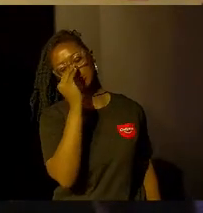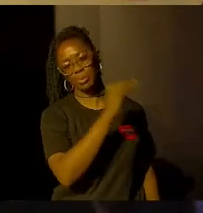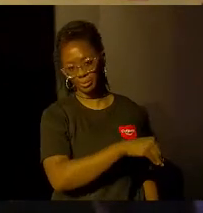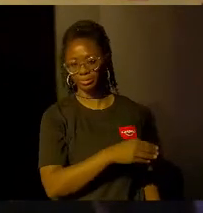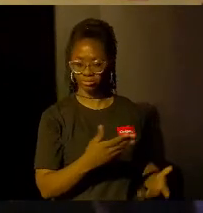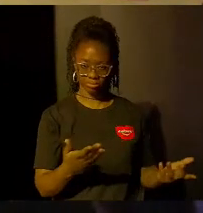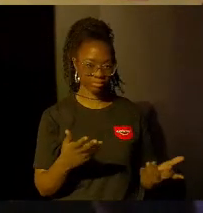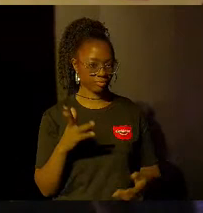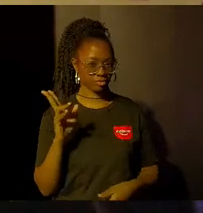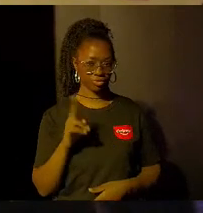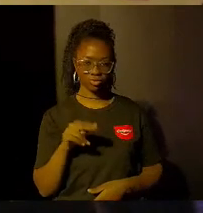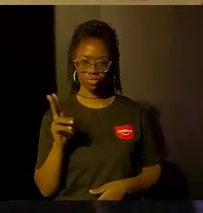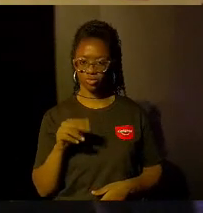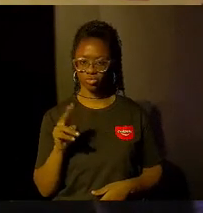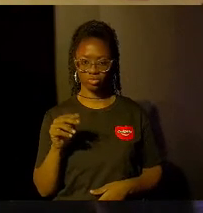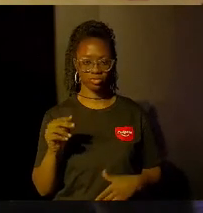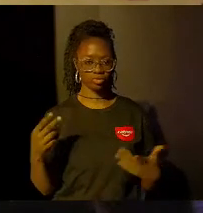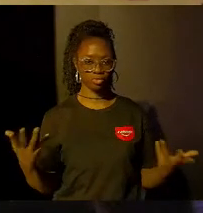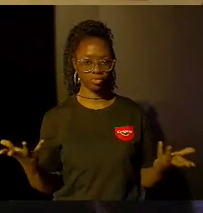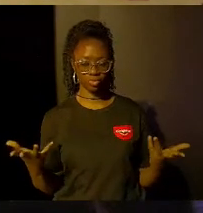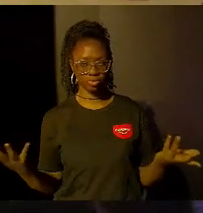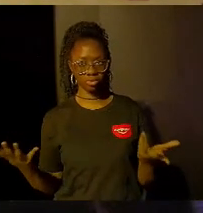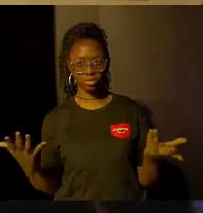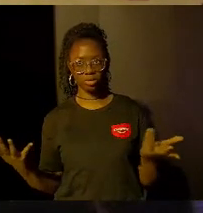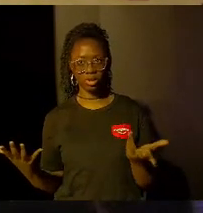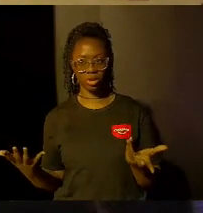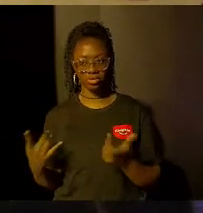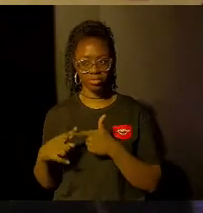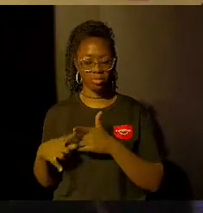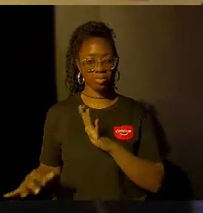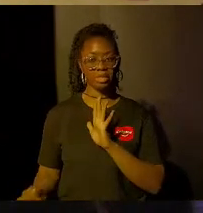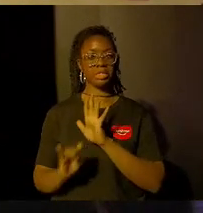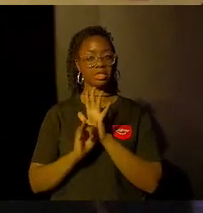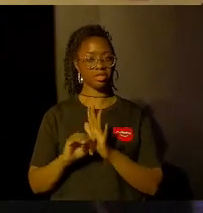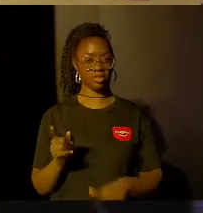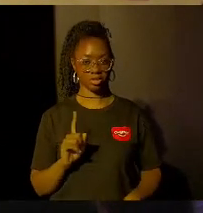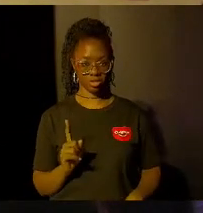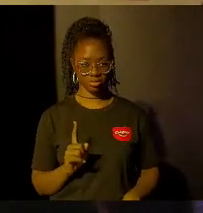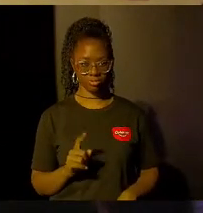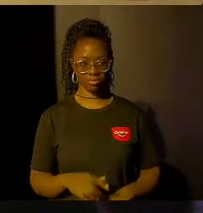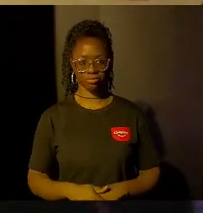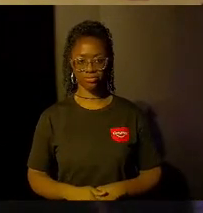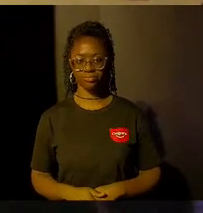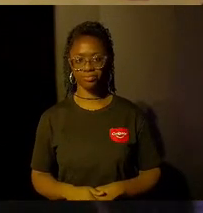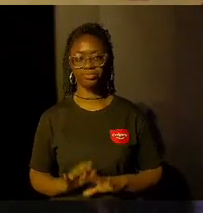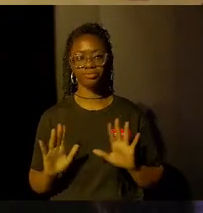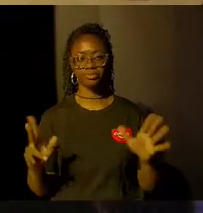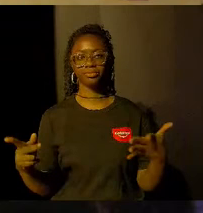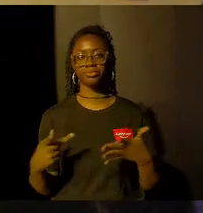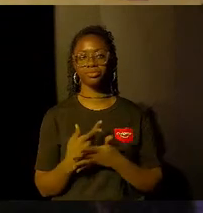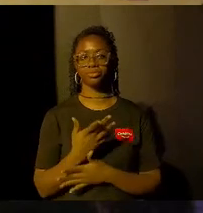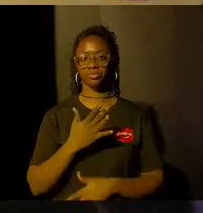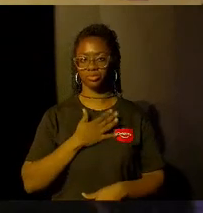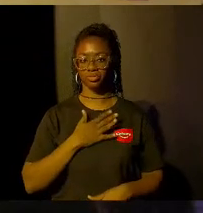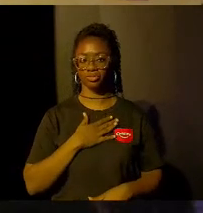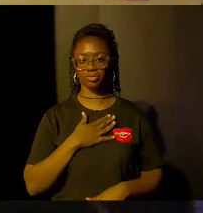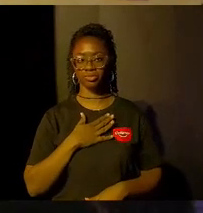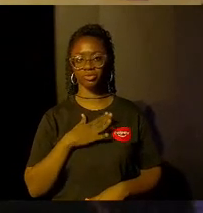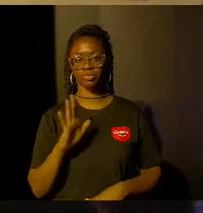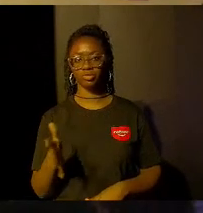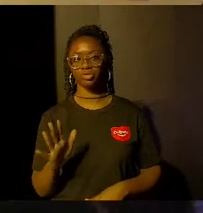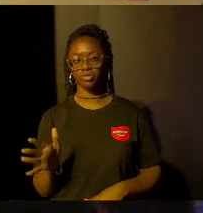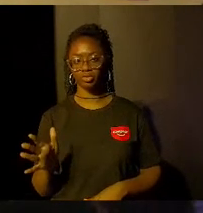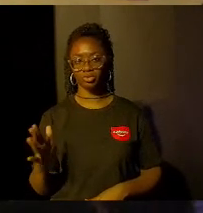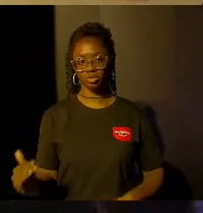sempre que chique uma grande insegurança de identidade o que aconteceu quando era já numa